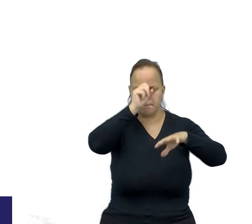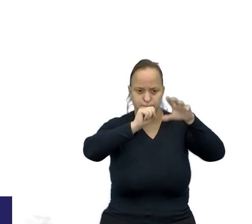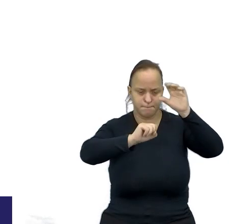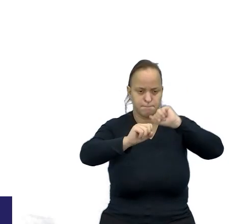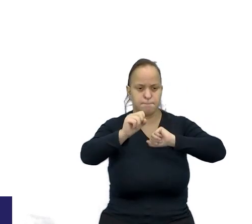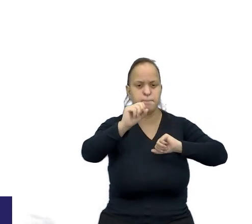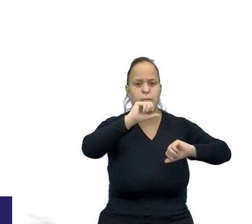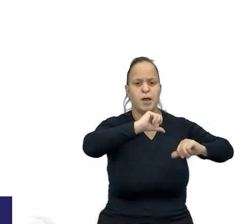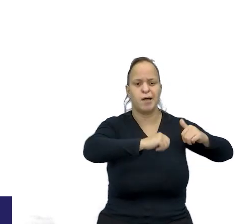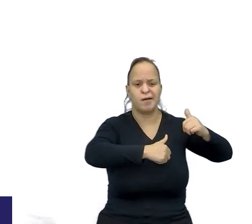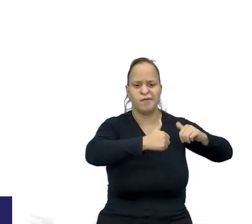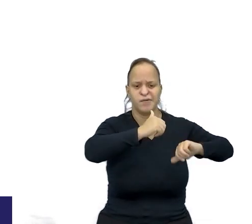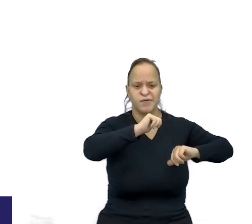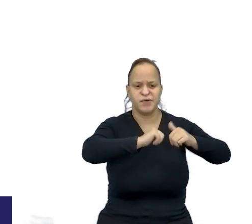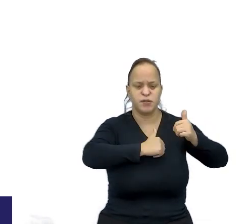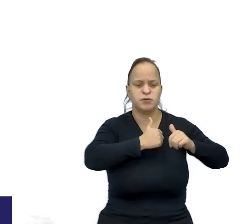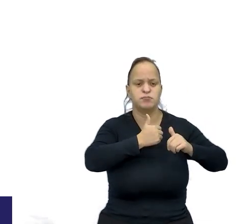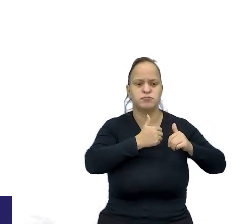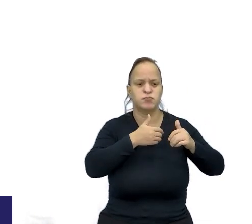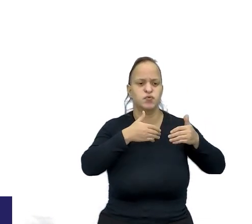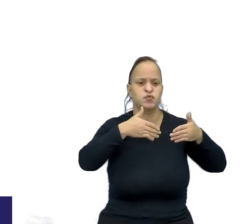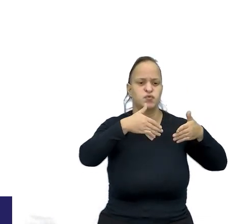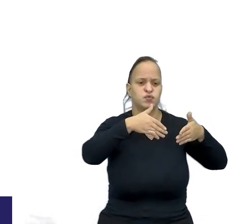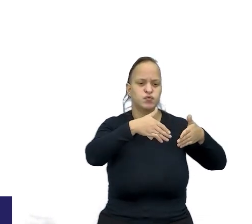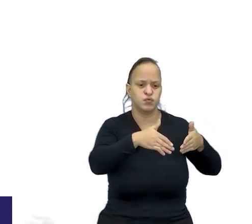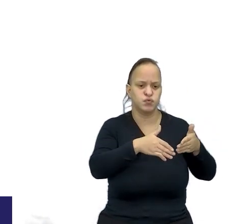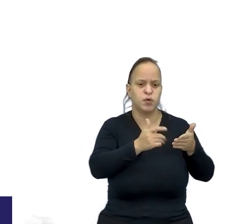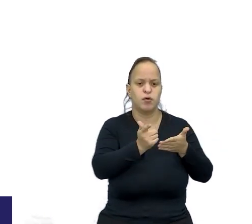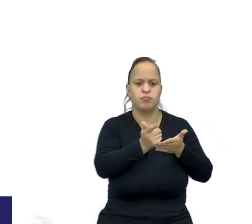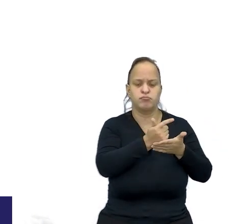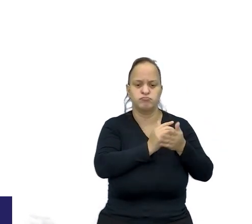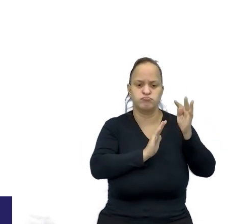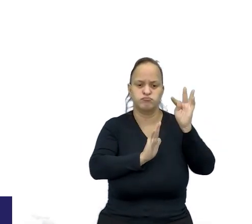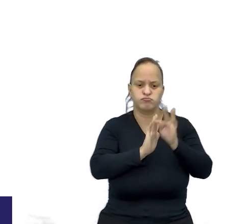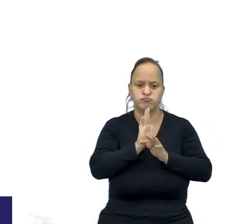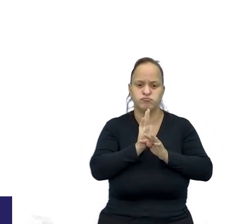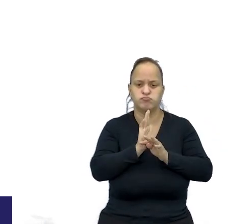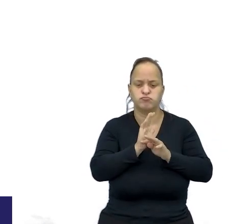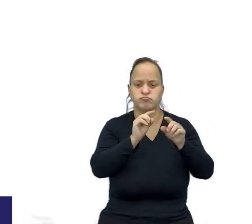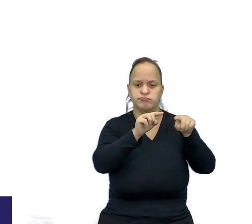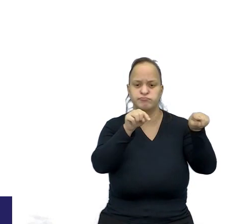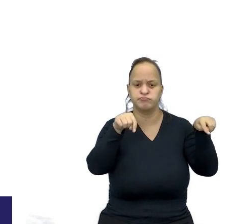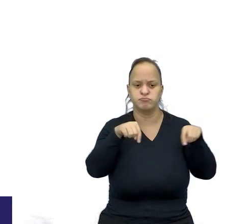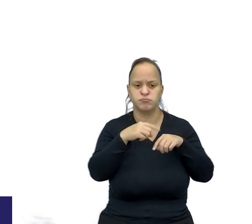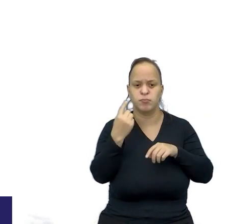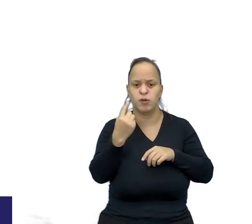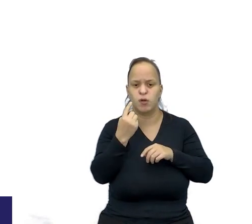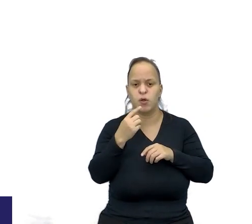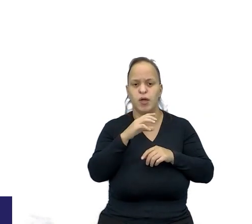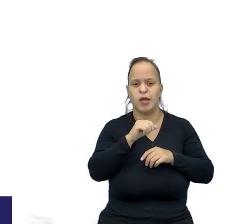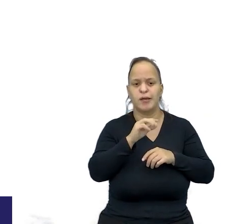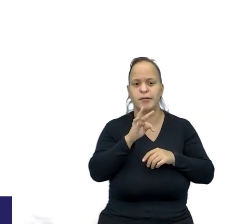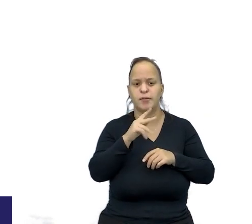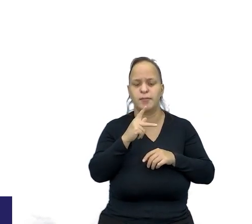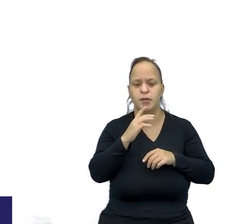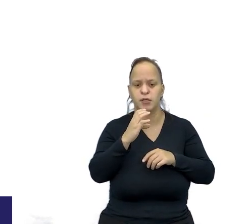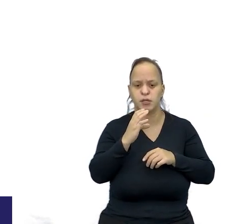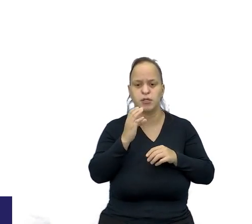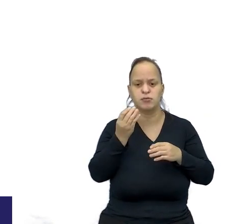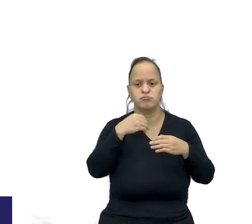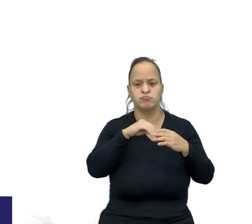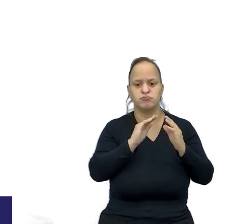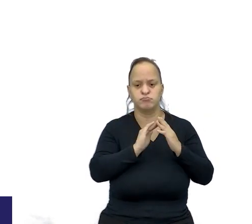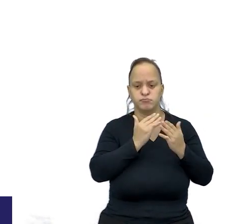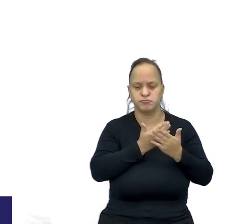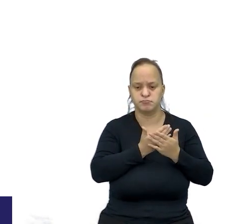sequência de atividade 1 do Aprender Sempre, a serem discutidas nos desdobramentos do planejamento no ATPC da escola. Próximo.